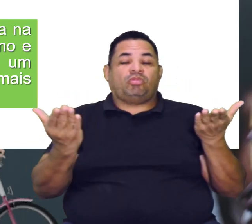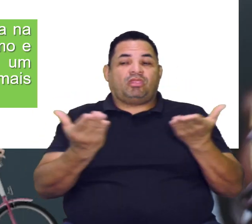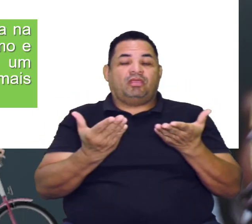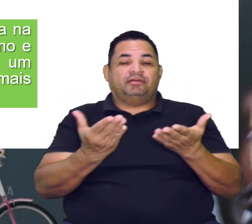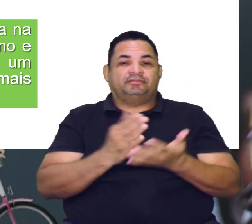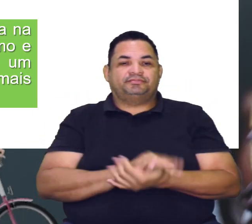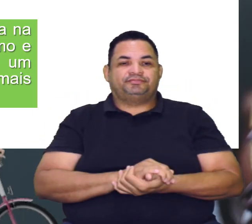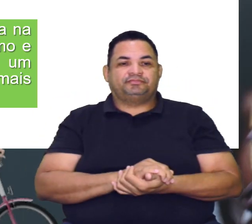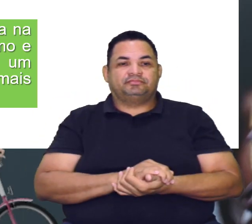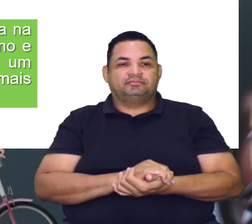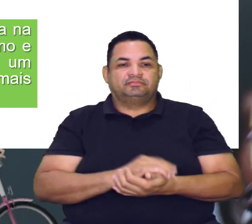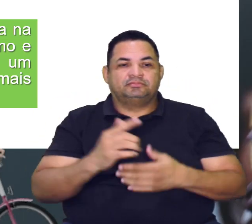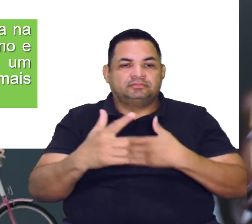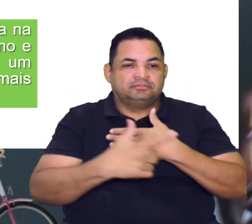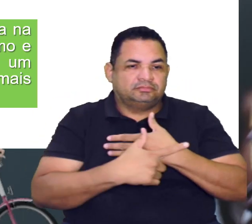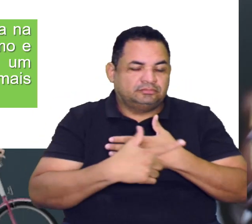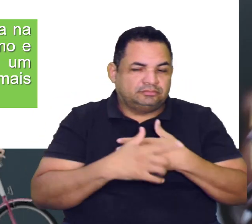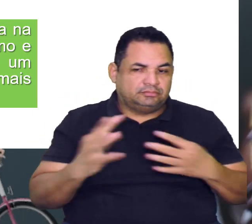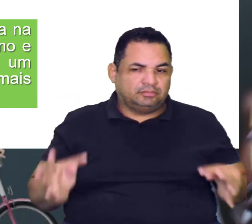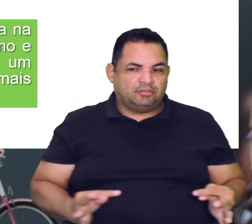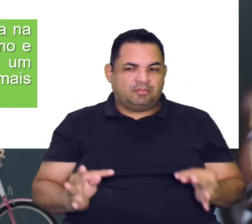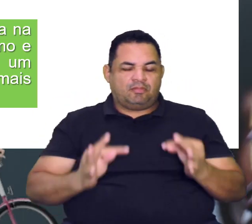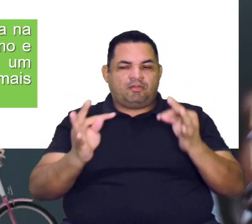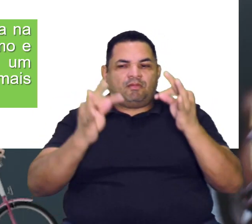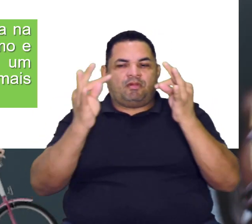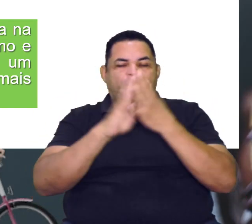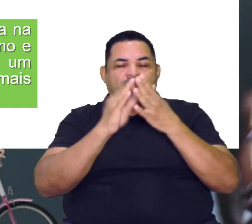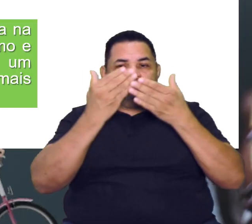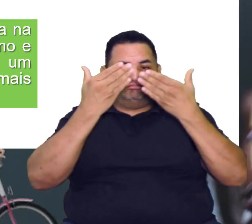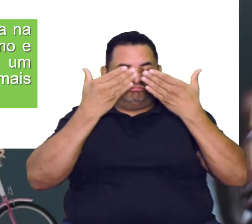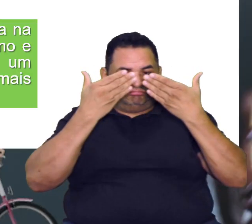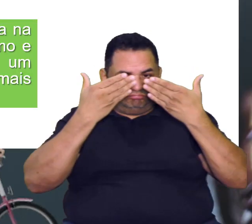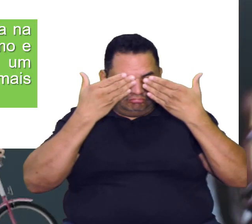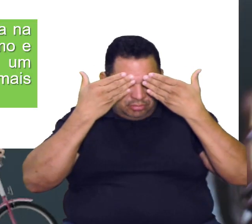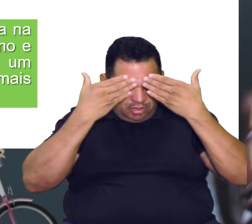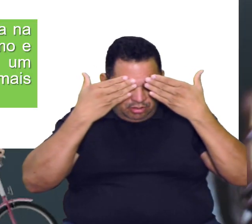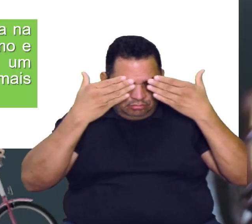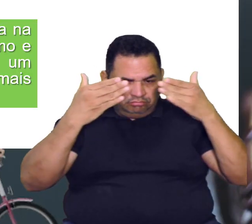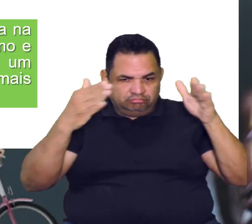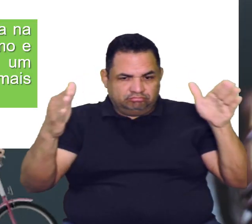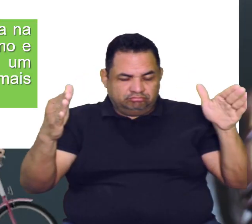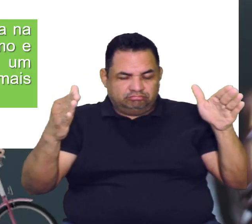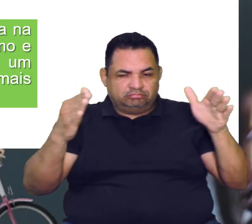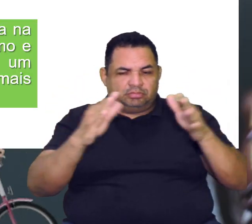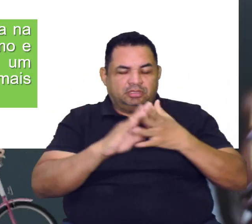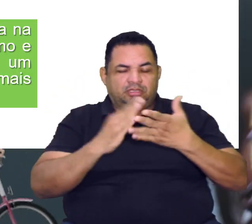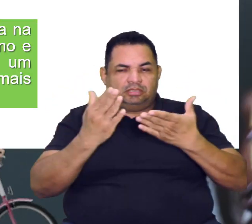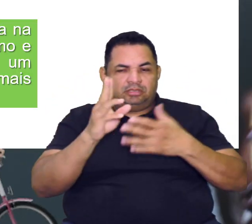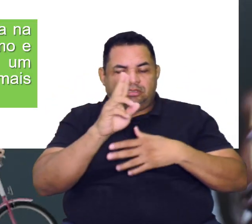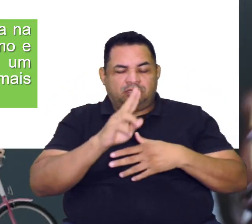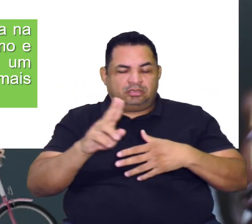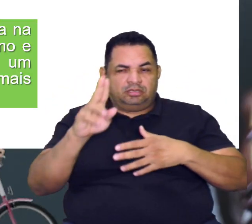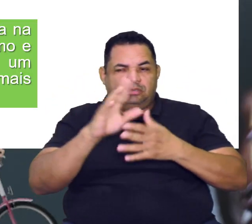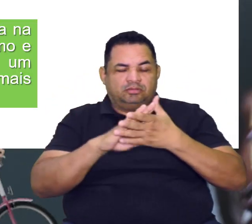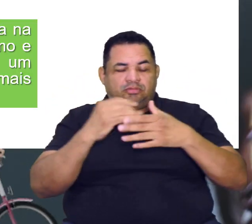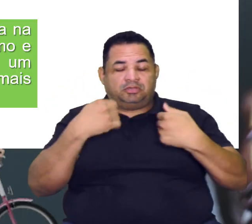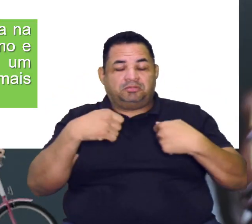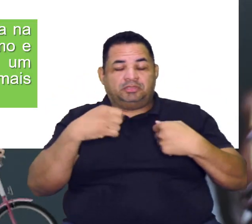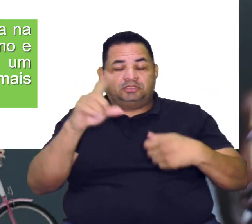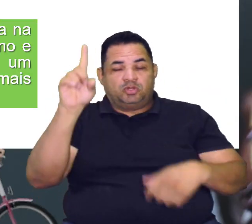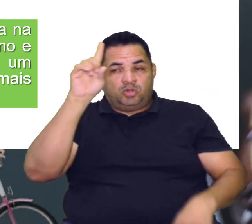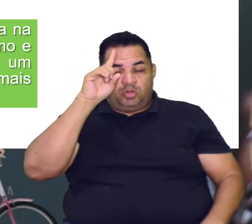bem sobre esse papel da tecnologia, da ampliação desse consumo, das minhas necessidades